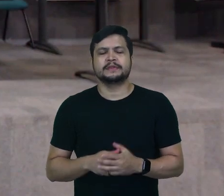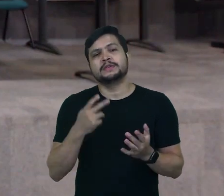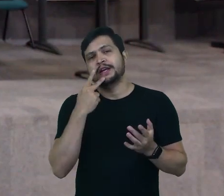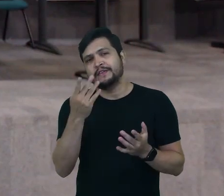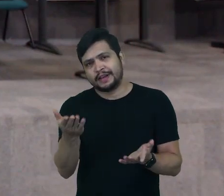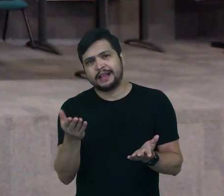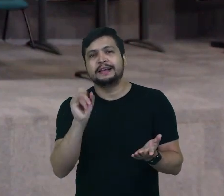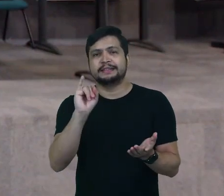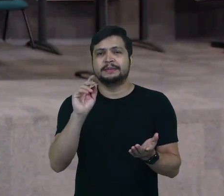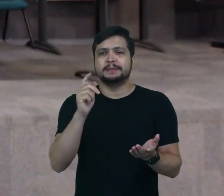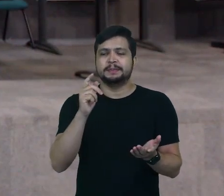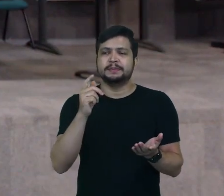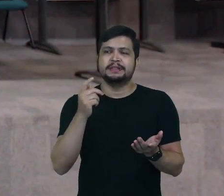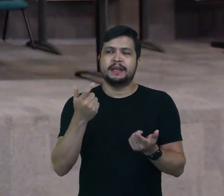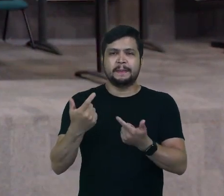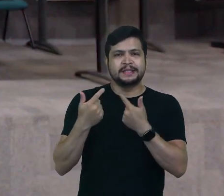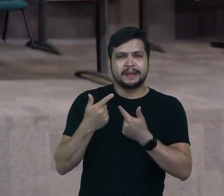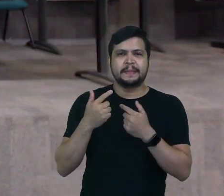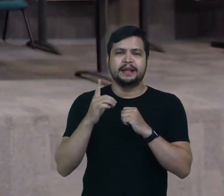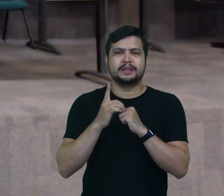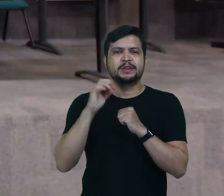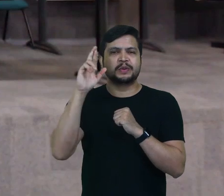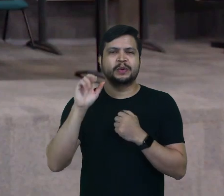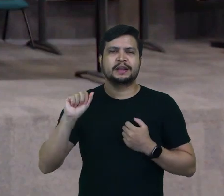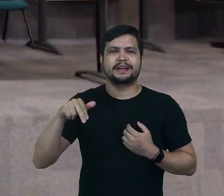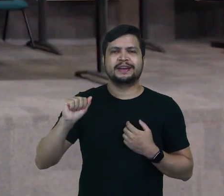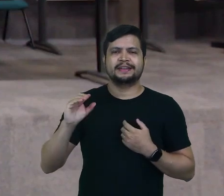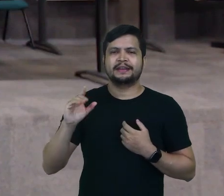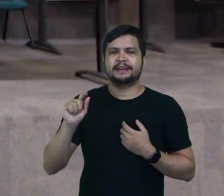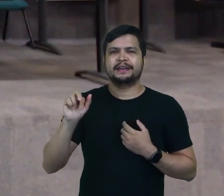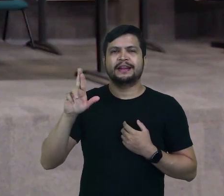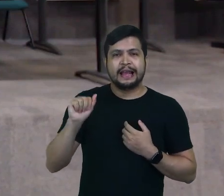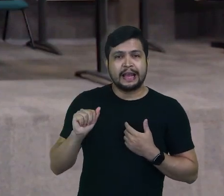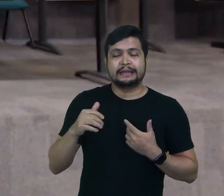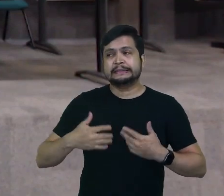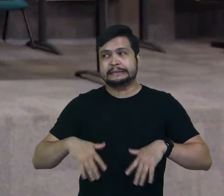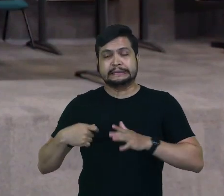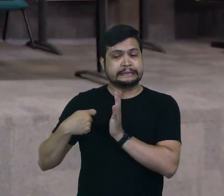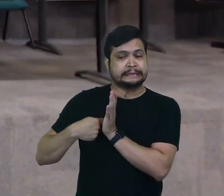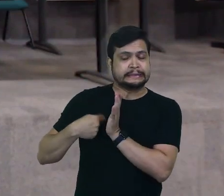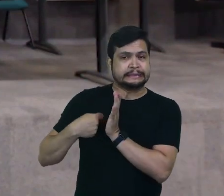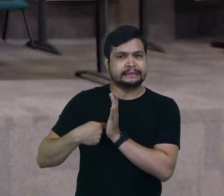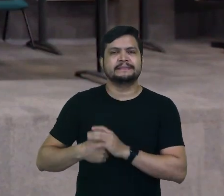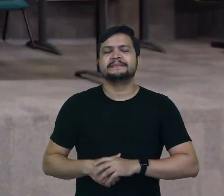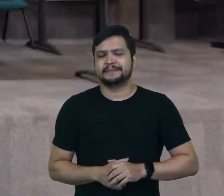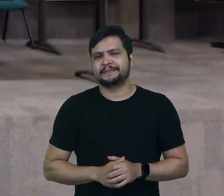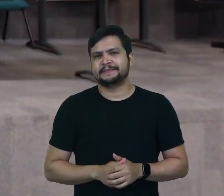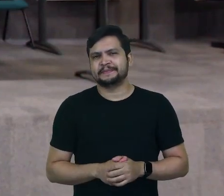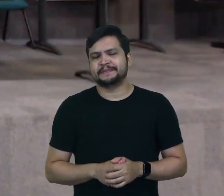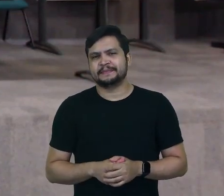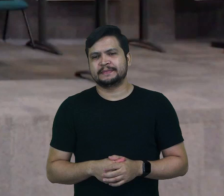Clarinha. Eu já ia dizer, se me chamar de doutora Ana Clara, eu acho que eu vou levar um puxão de orelha, né? Em primeiro lugar, gostaria